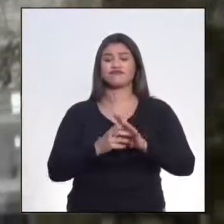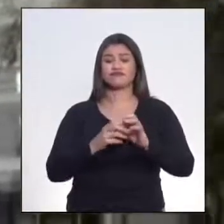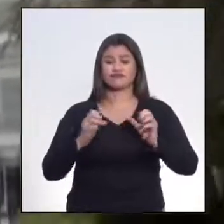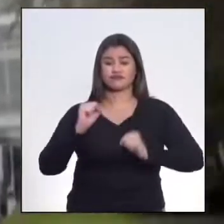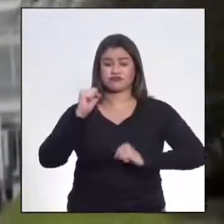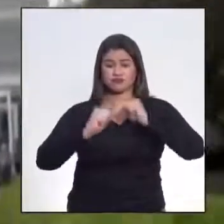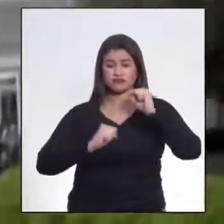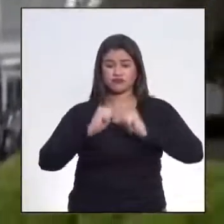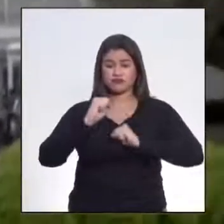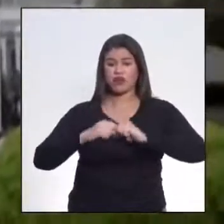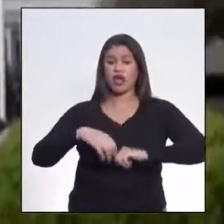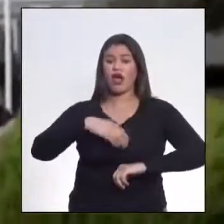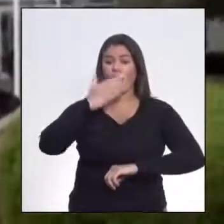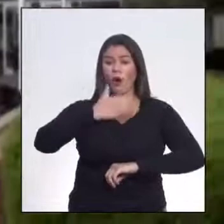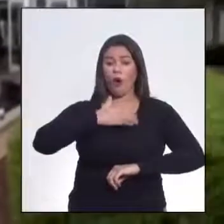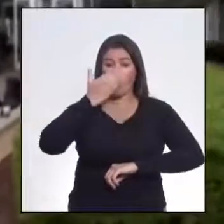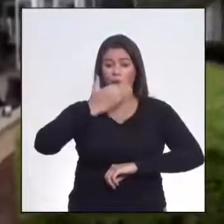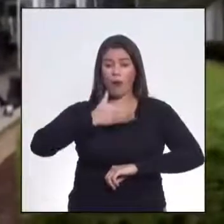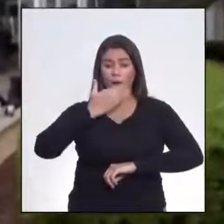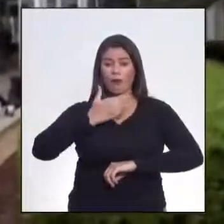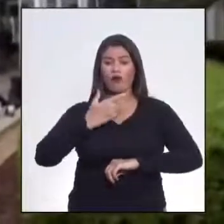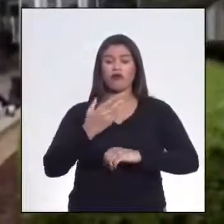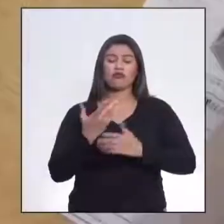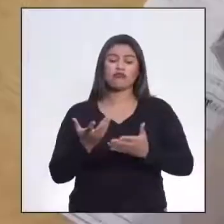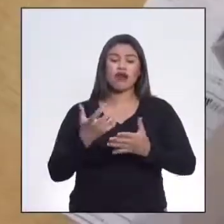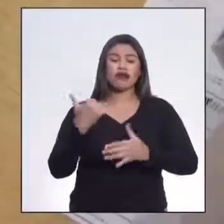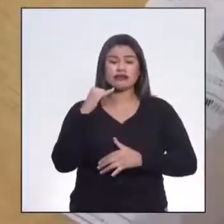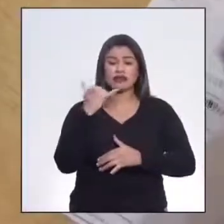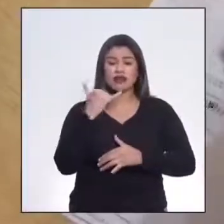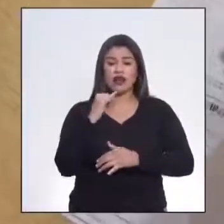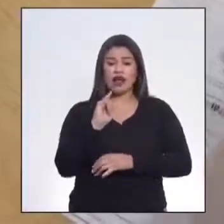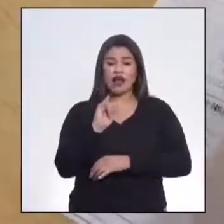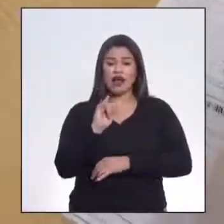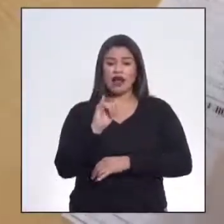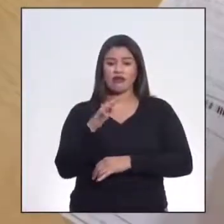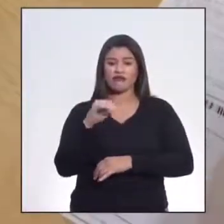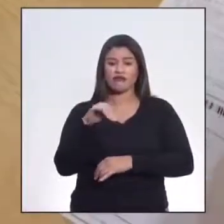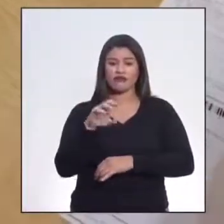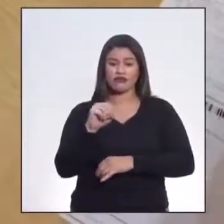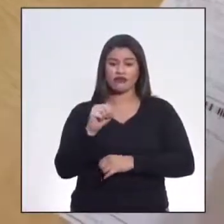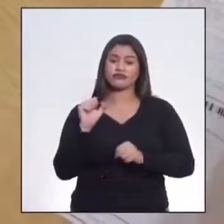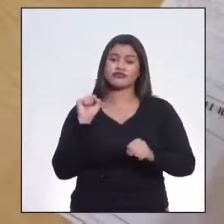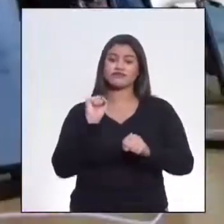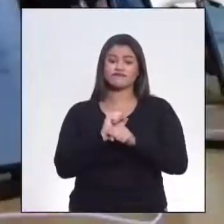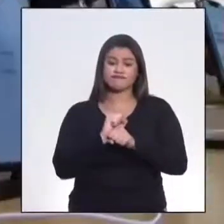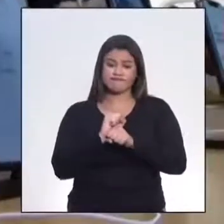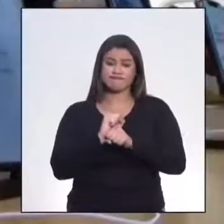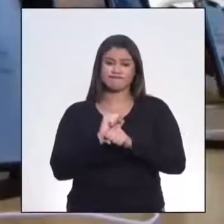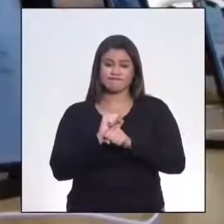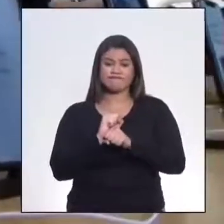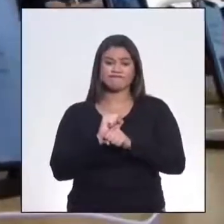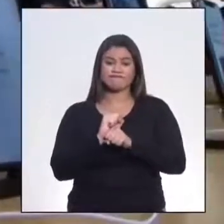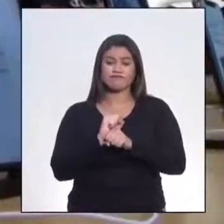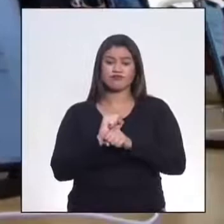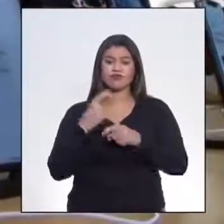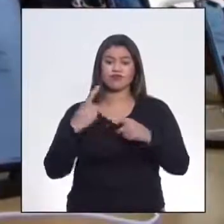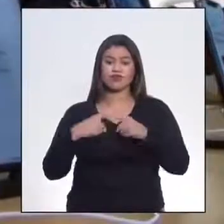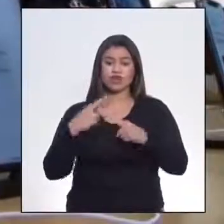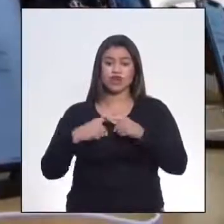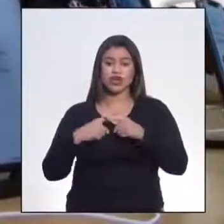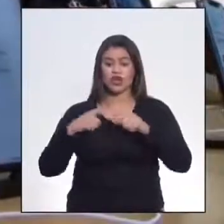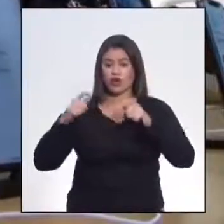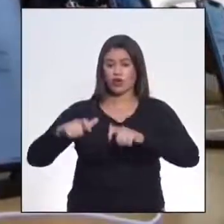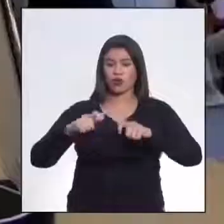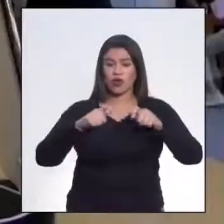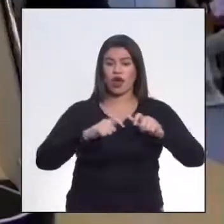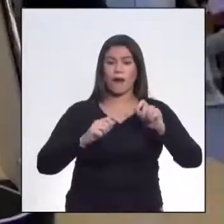norte-americana Apple disse que o fornecimento para seus iPhones será temporariamente restringido, já que as instalações de